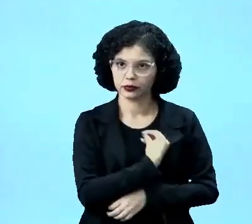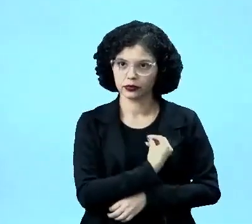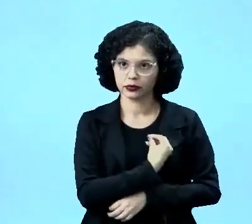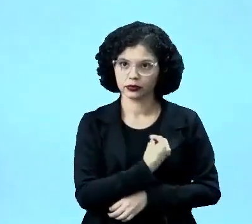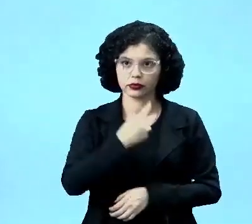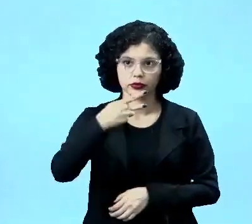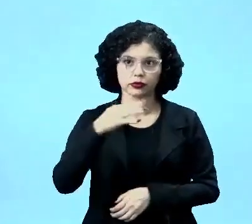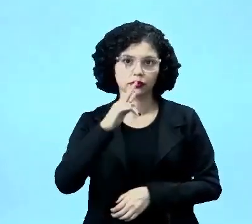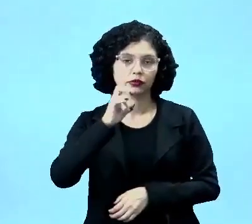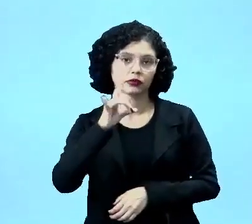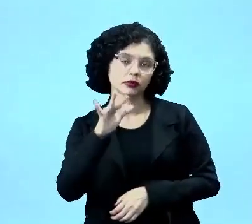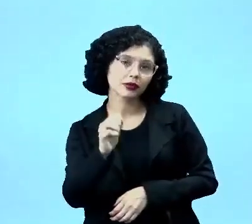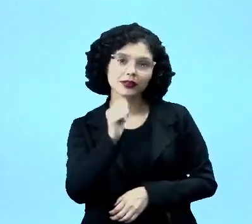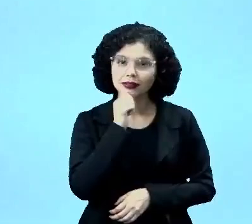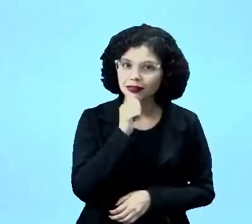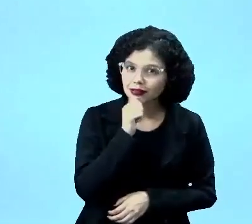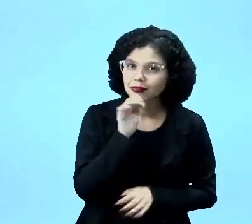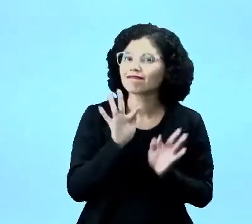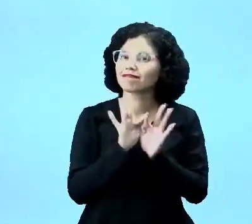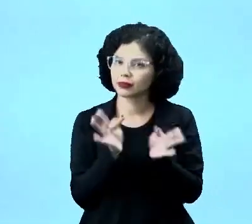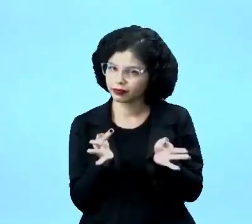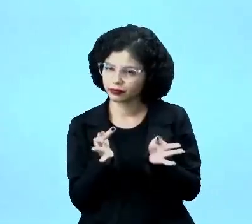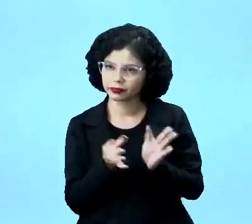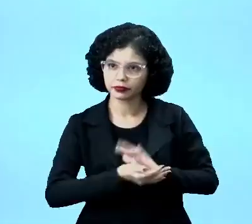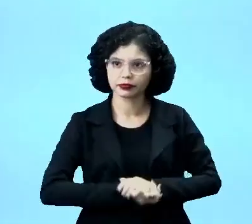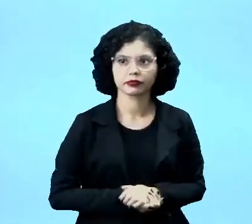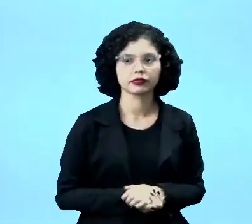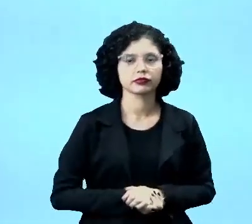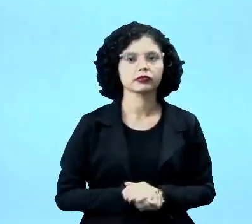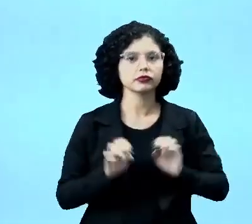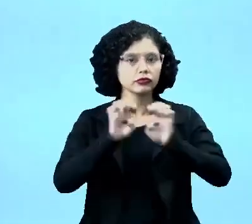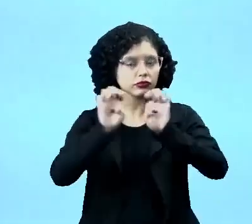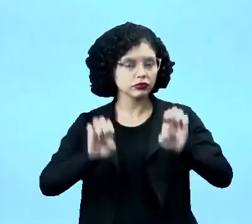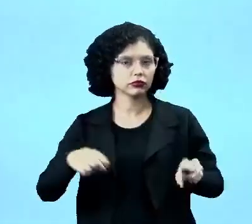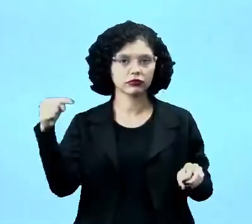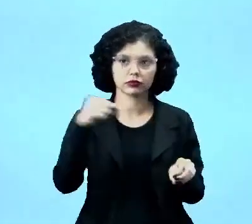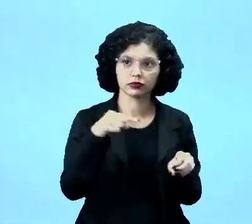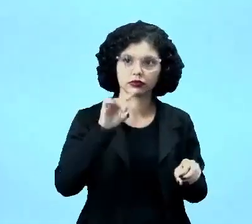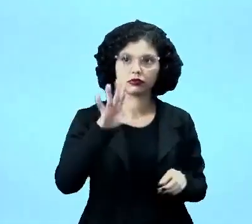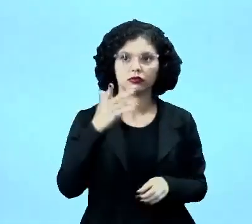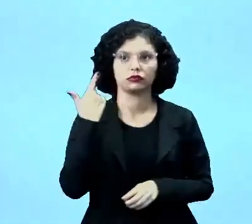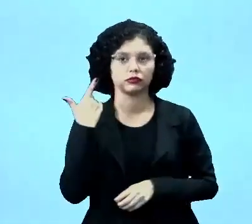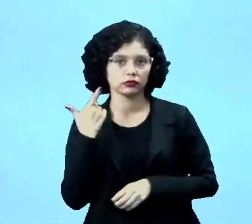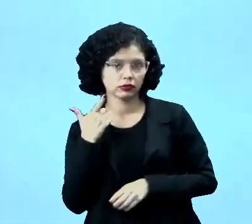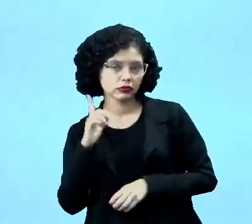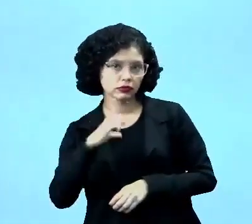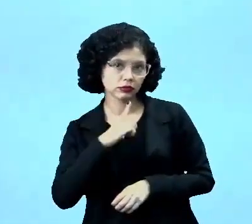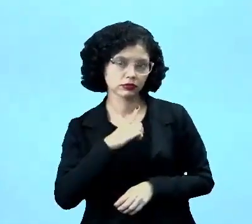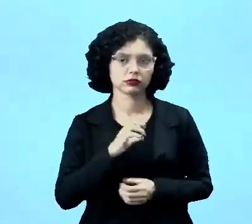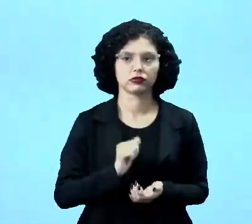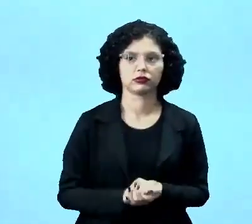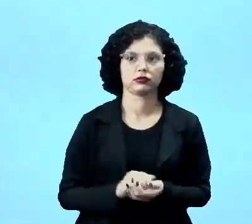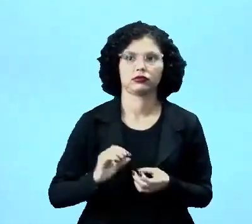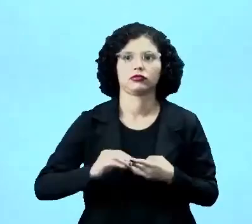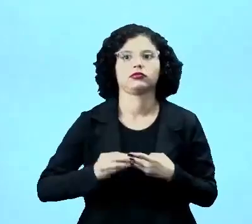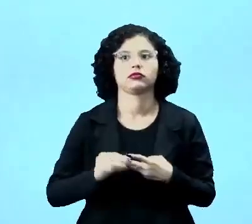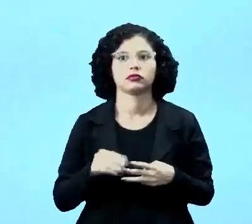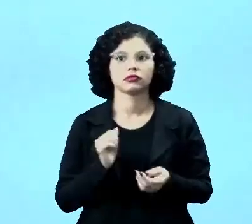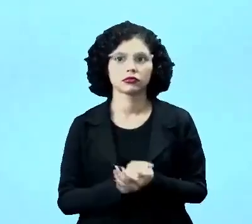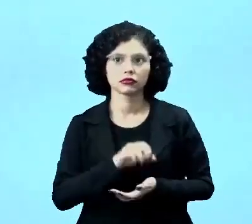célula procarionte, porque ela ainda é muito simples. A estrutura do núcleo, a gente só vai observar na célula chamada